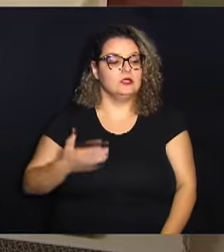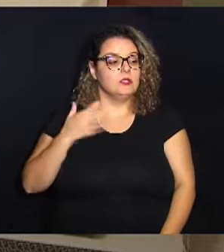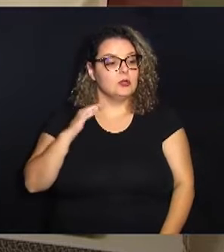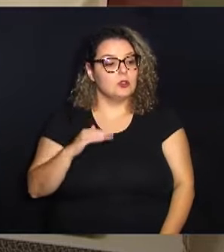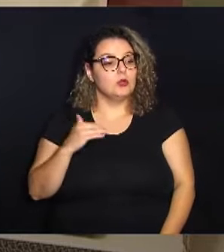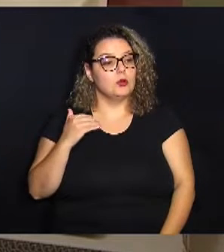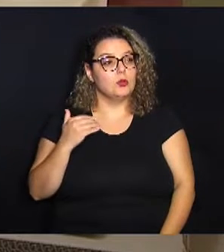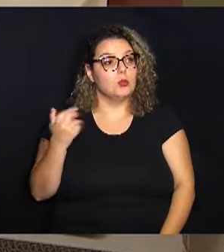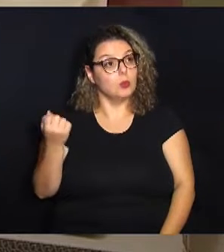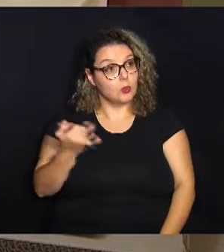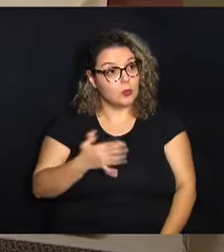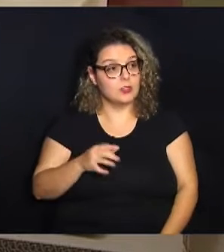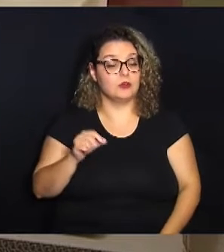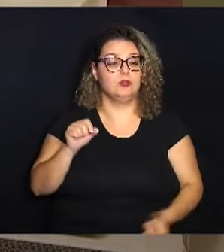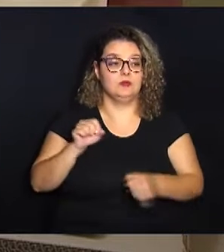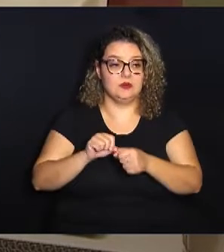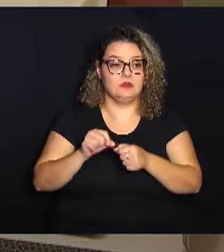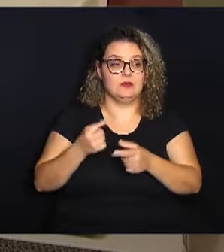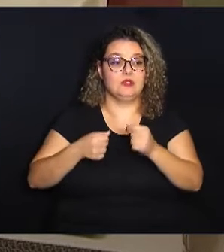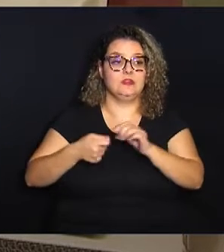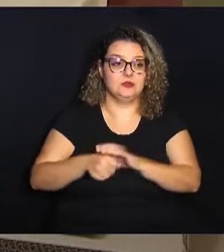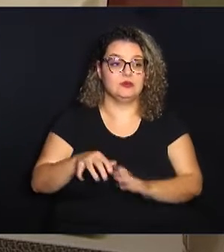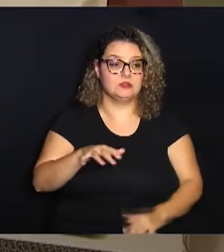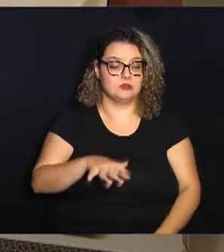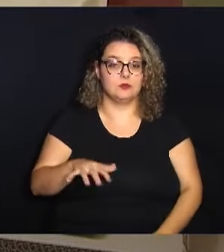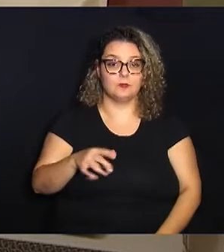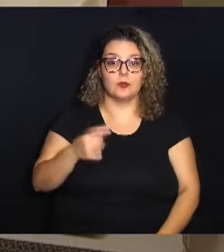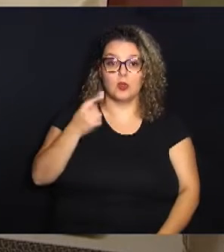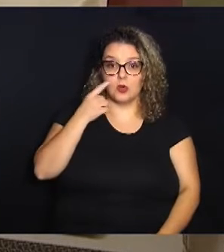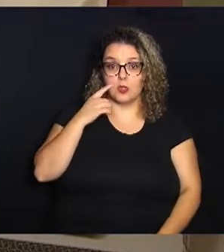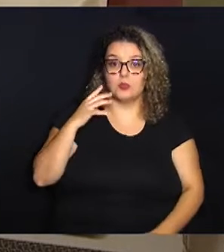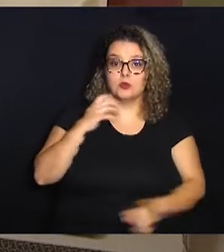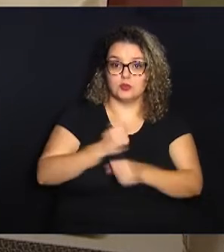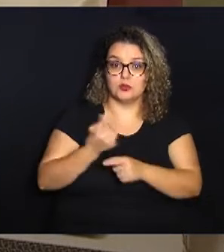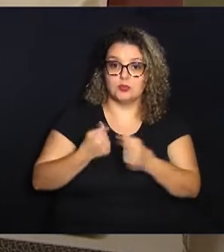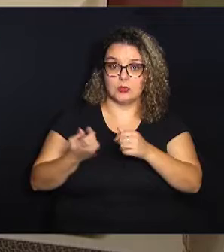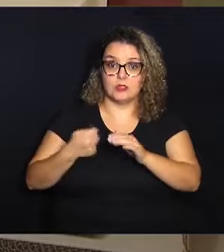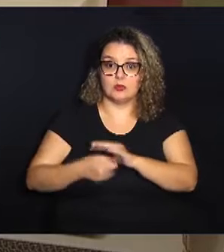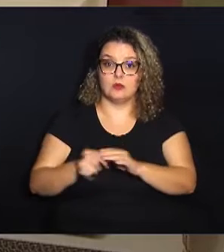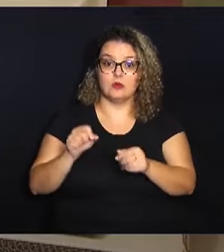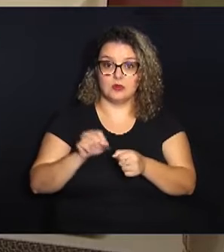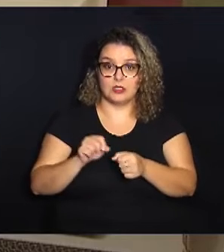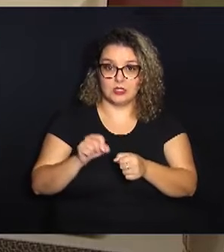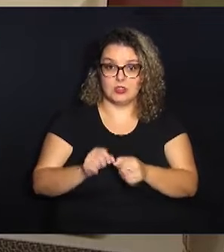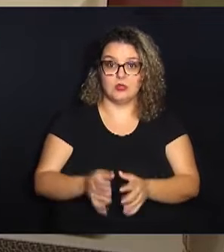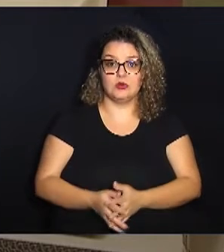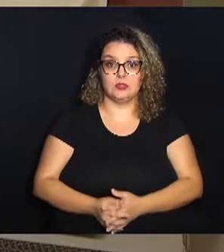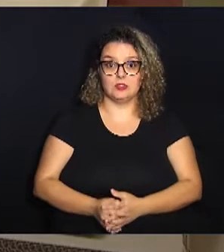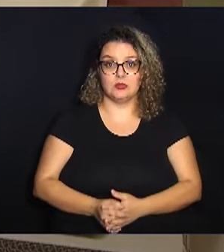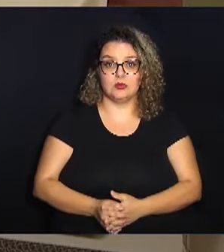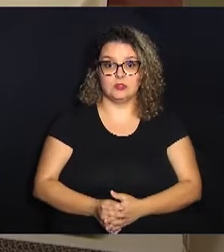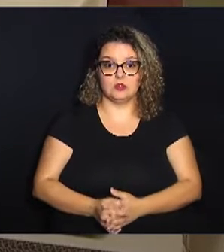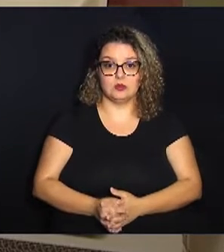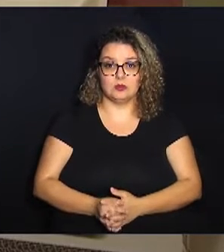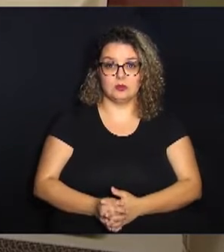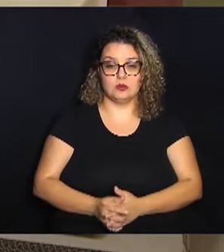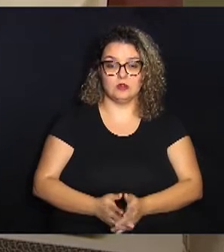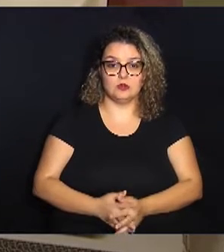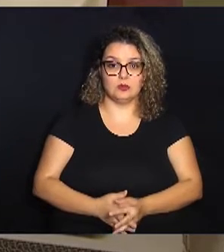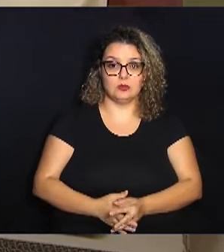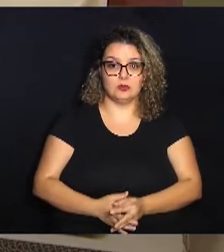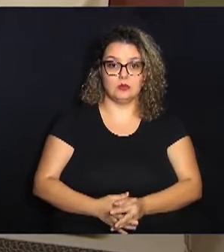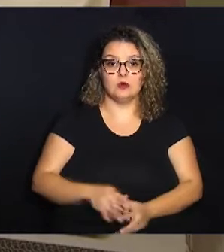Quanto vocês já fizeram de investimento nesse negócio? Olha, todo o investimento até hoje foi feito pelos próprios